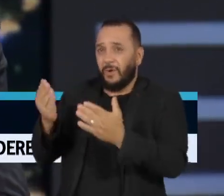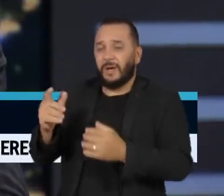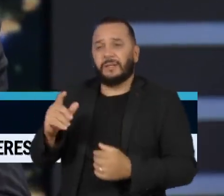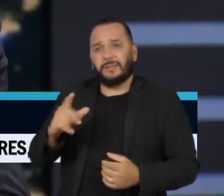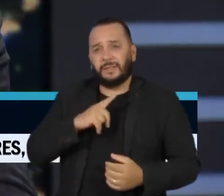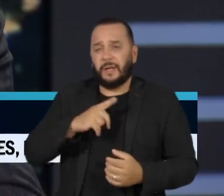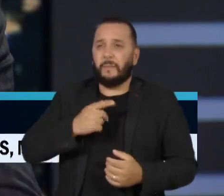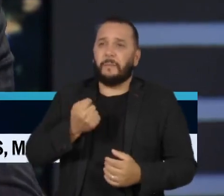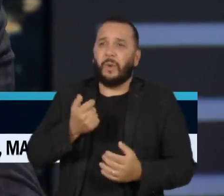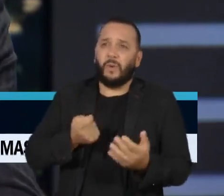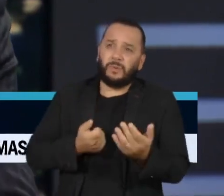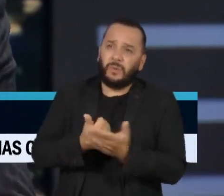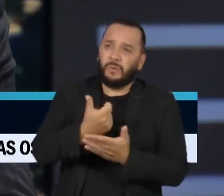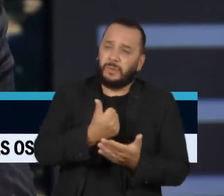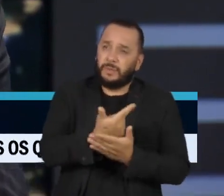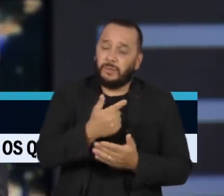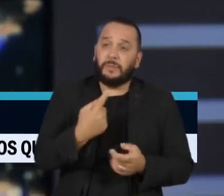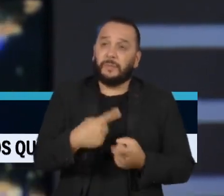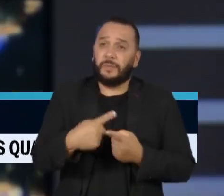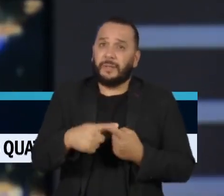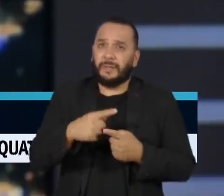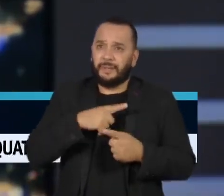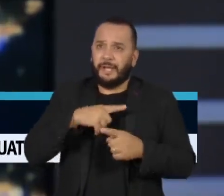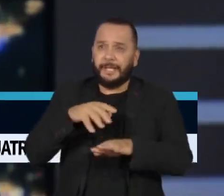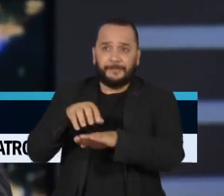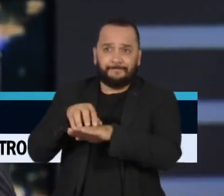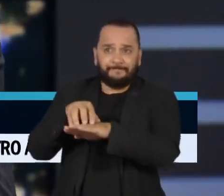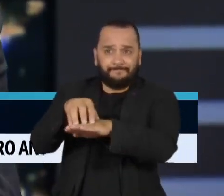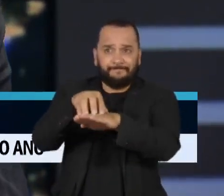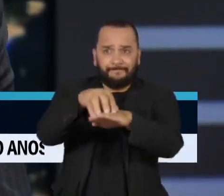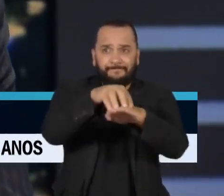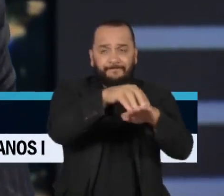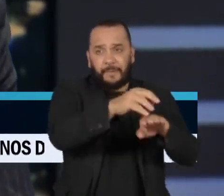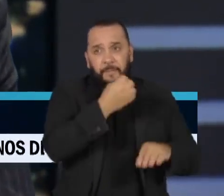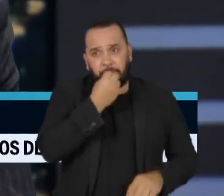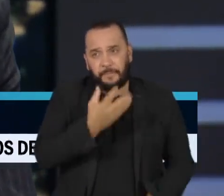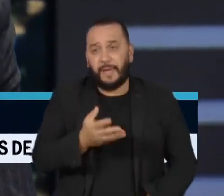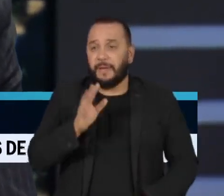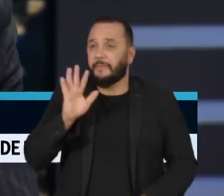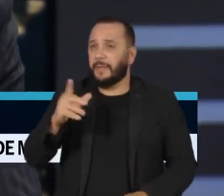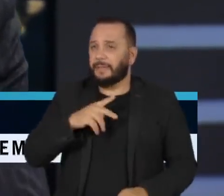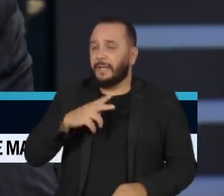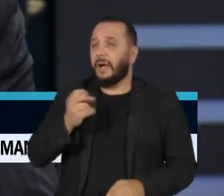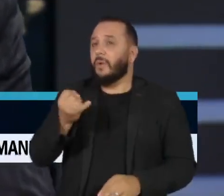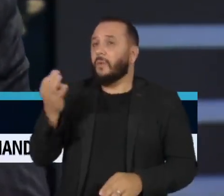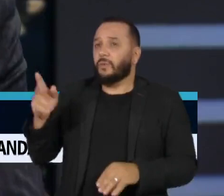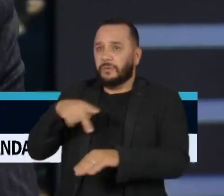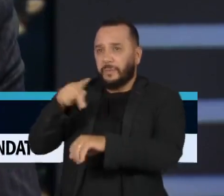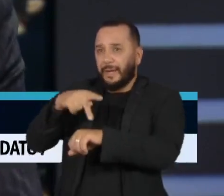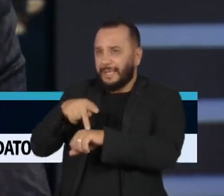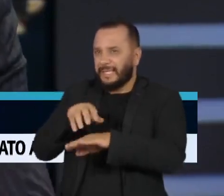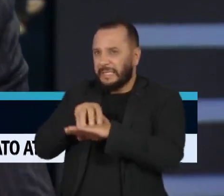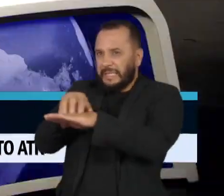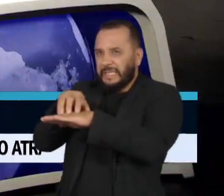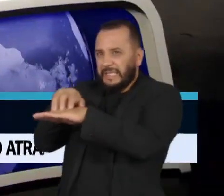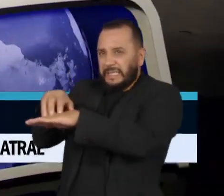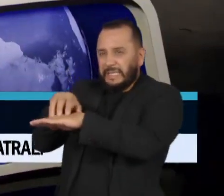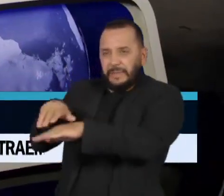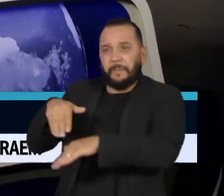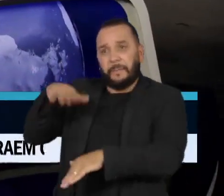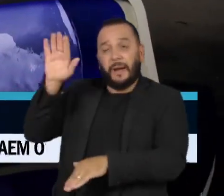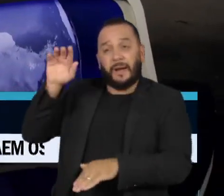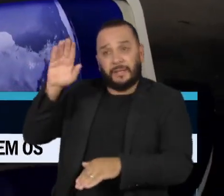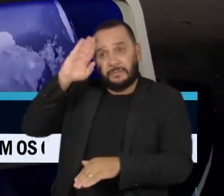poucos compradores as commodes eles são bem distribuídos Mas ele tem concentração em alguns inclusive na própria China Então se o Brasil teria que estar numa situação muito mais